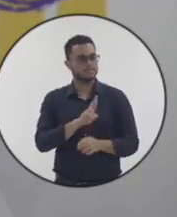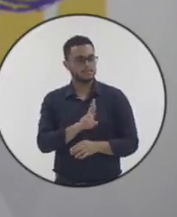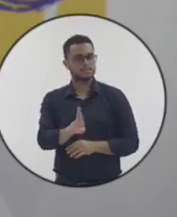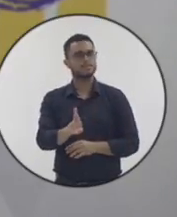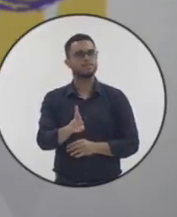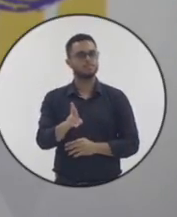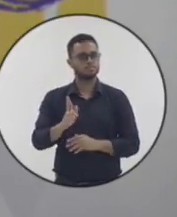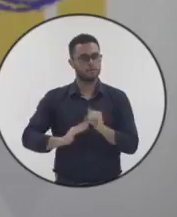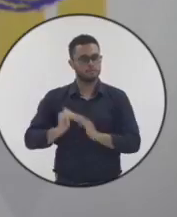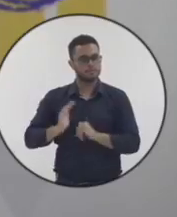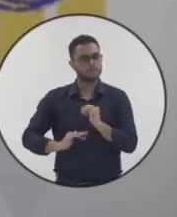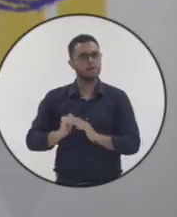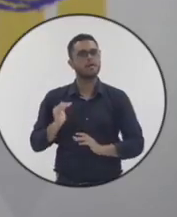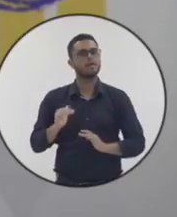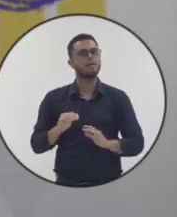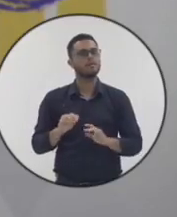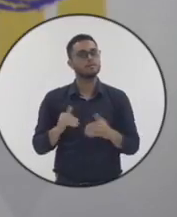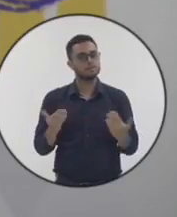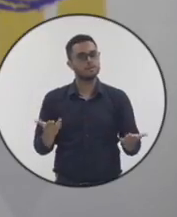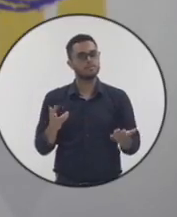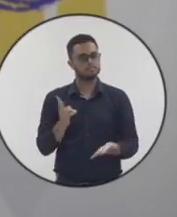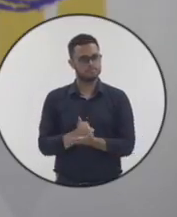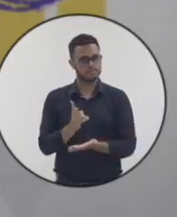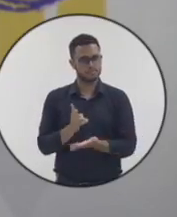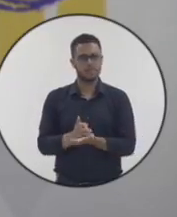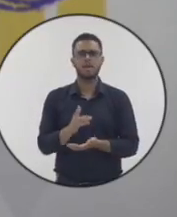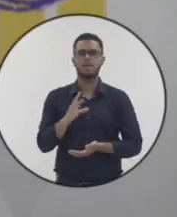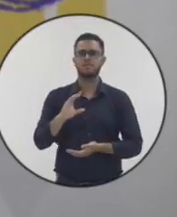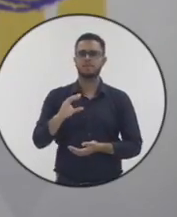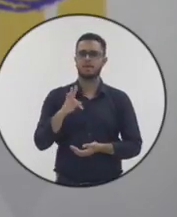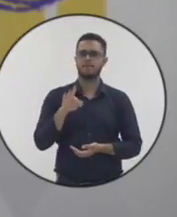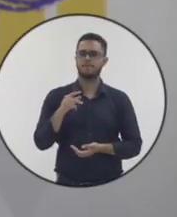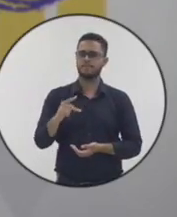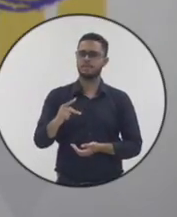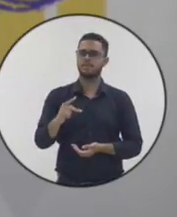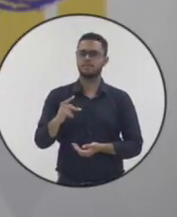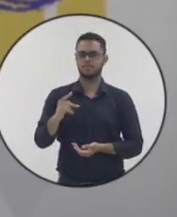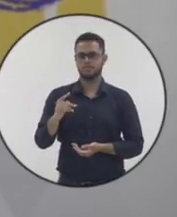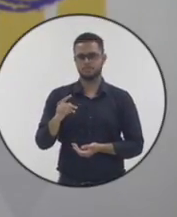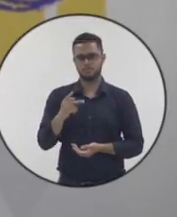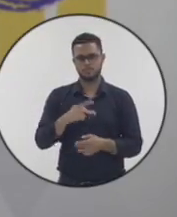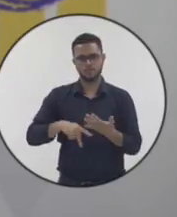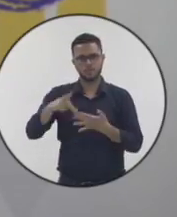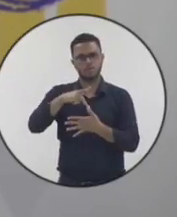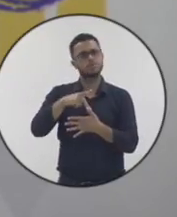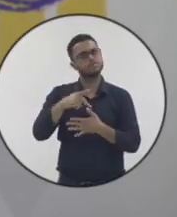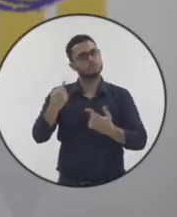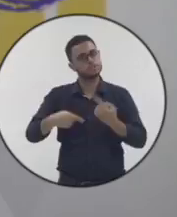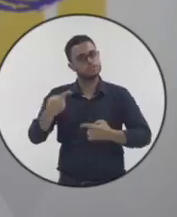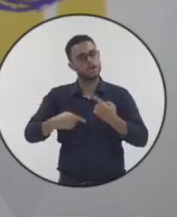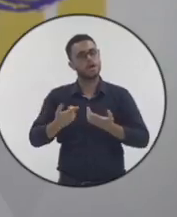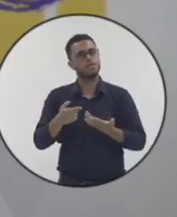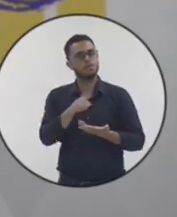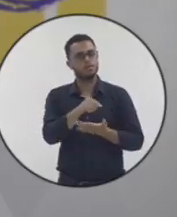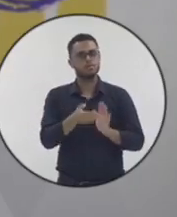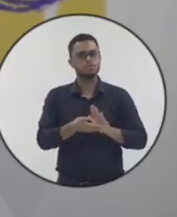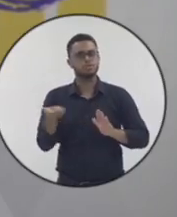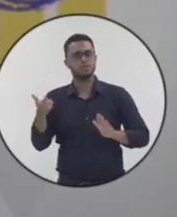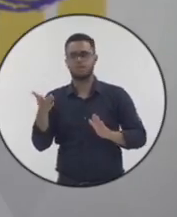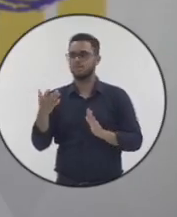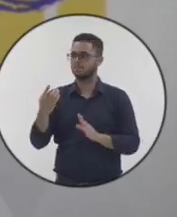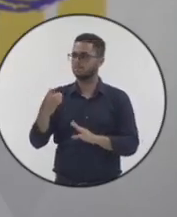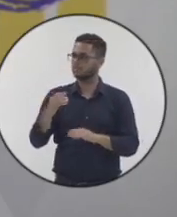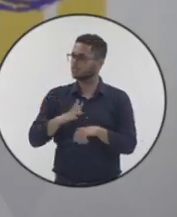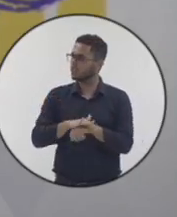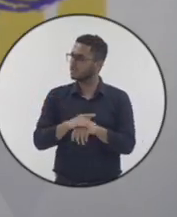profissionais. Mantém o CFP no protagonismo, né, do diálogo, da despatologização. Né, um importante órgão